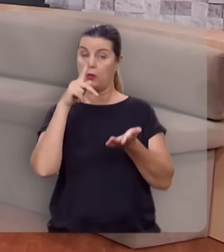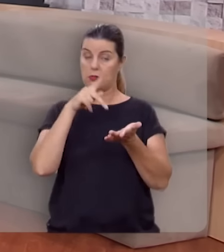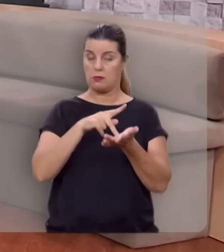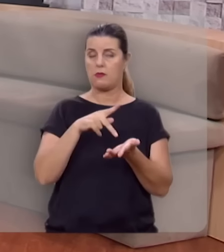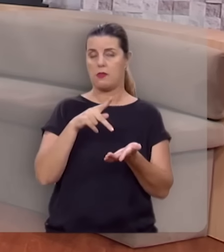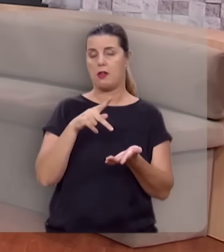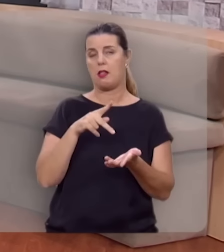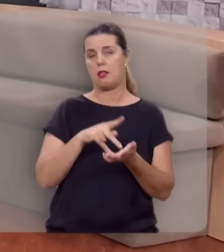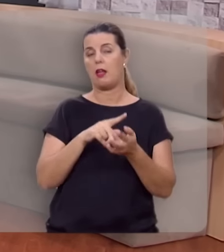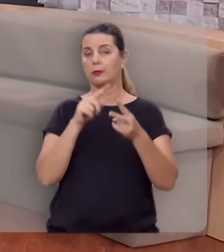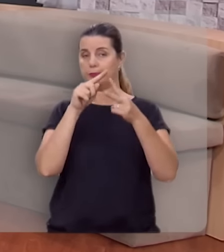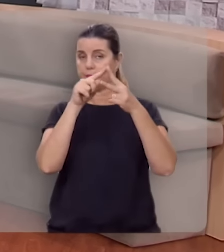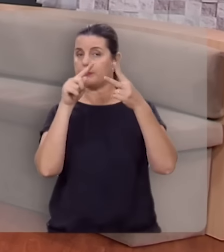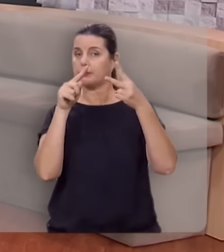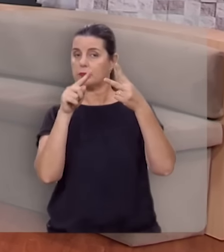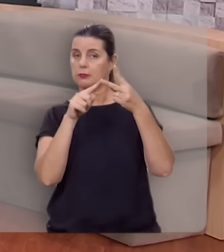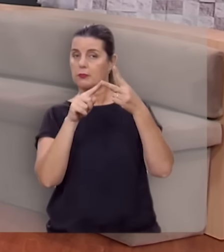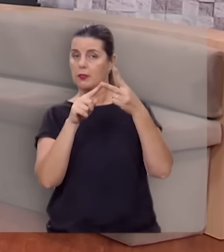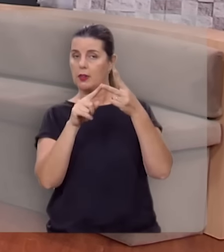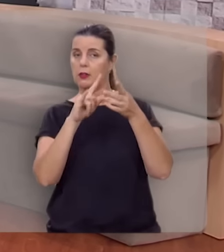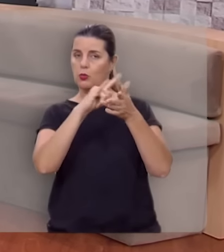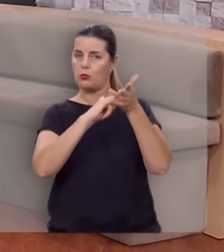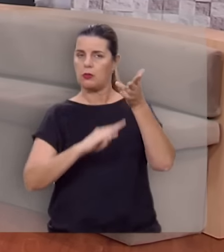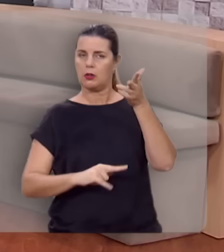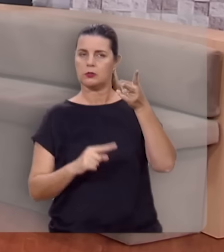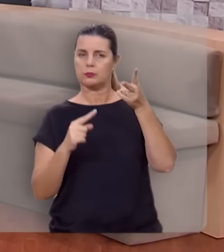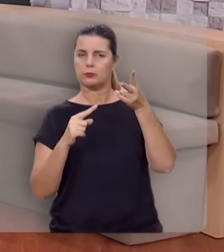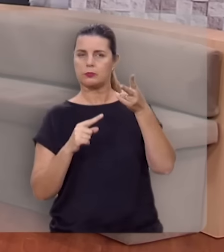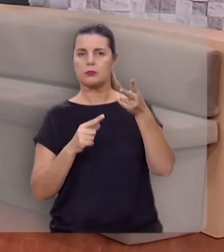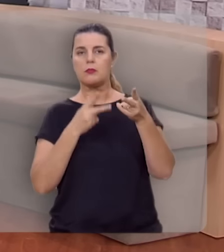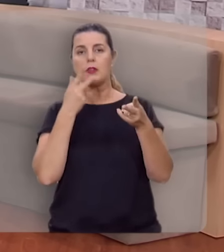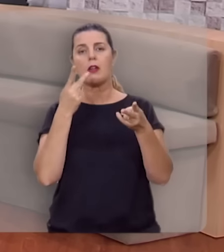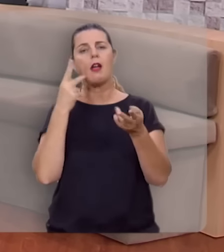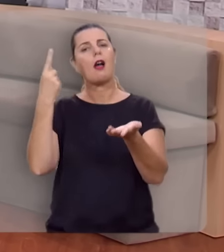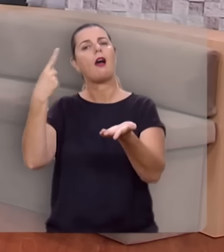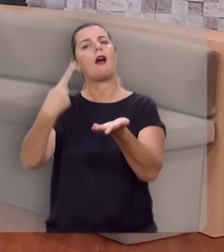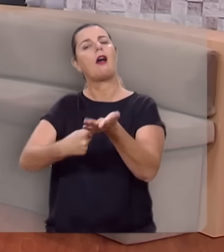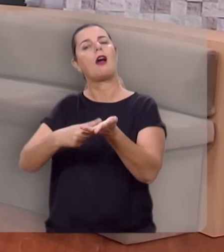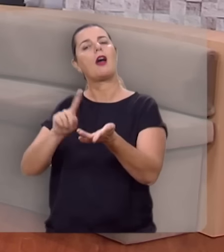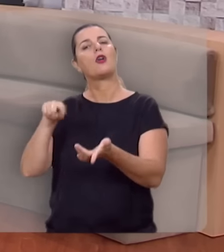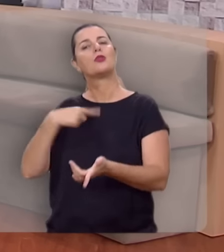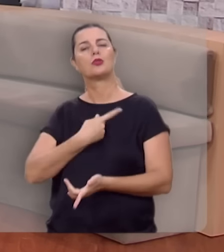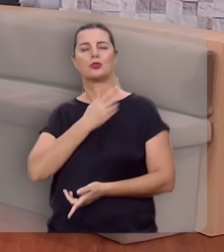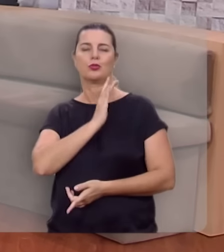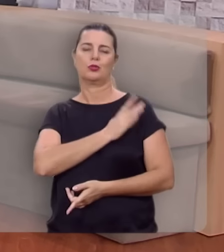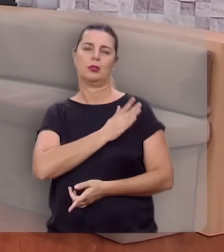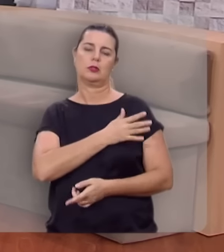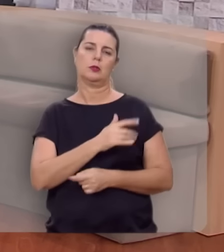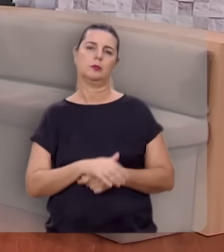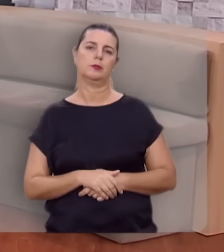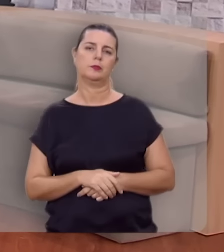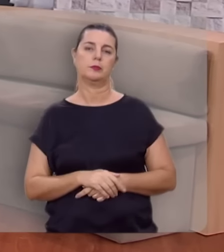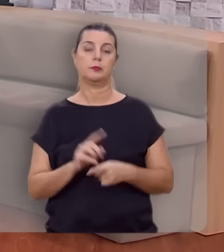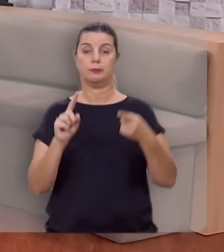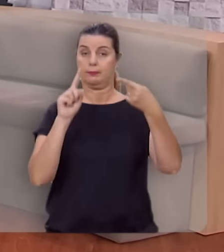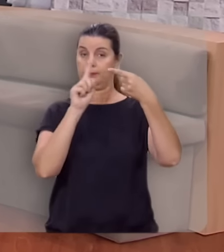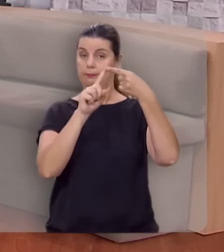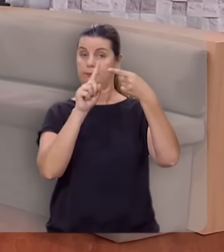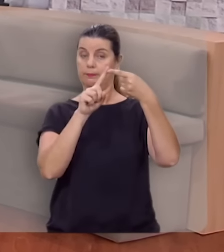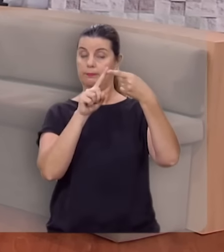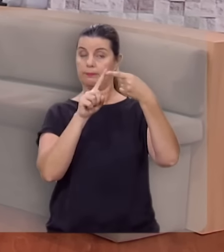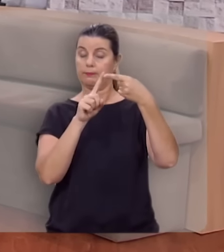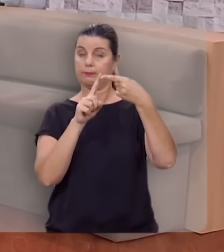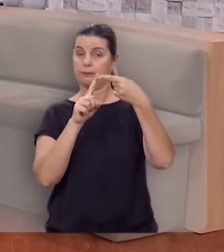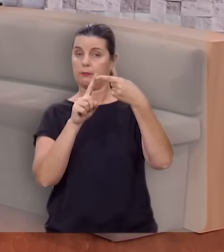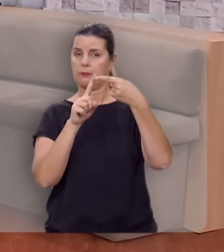duas verdades que emanam do texto e que desafiam o nosso coração. Em primeiro